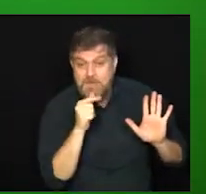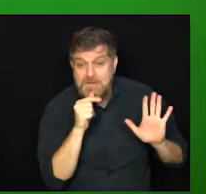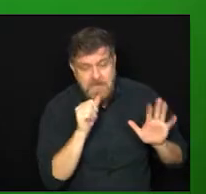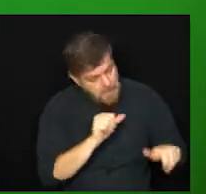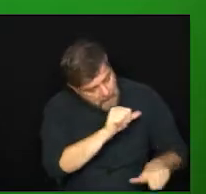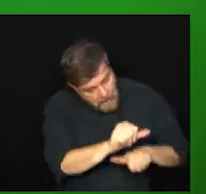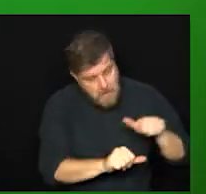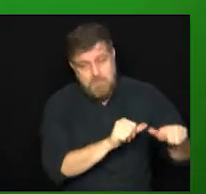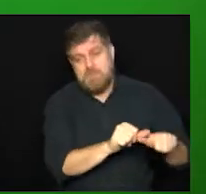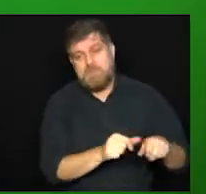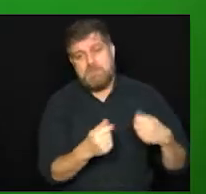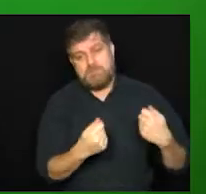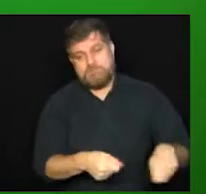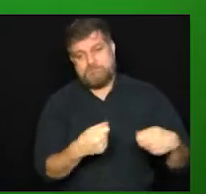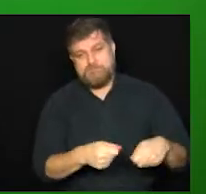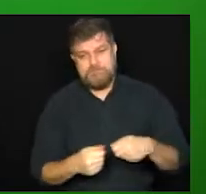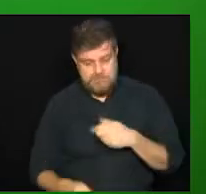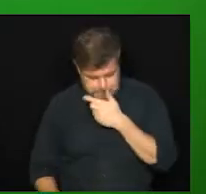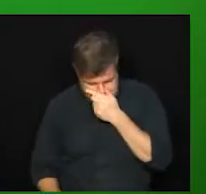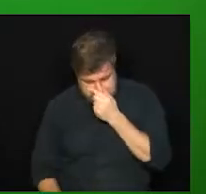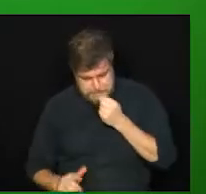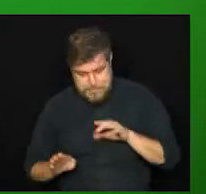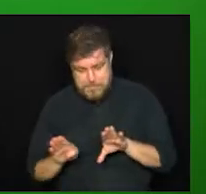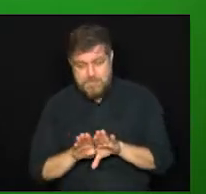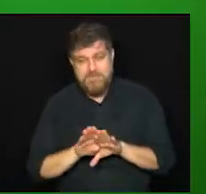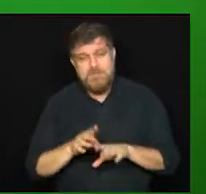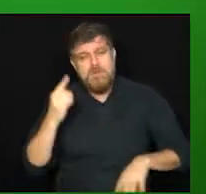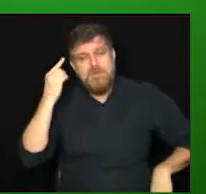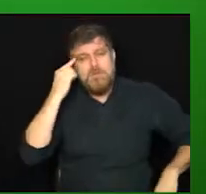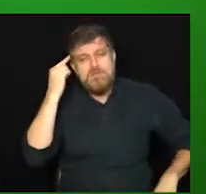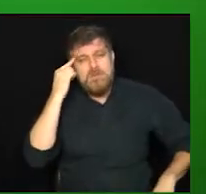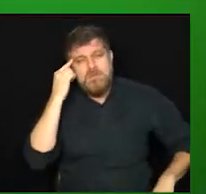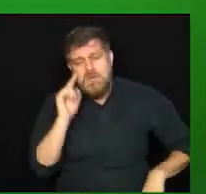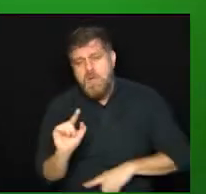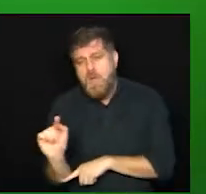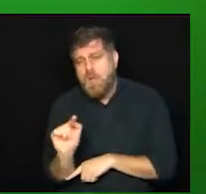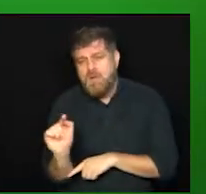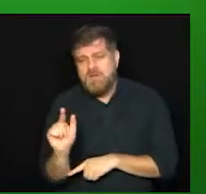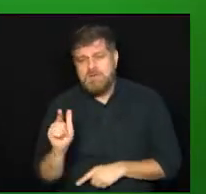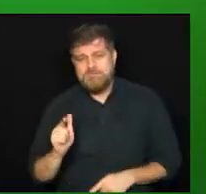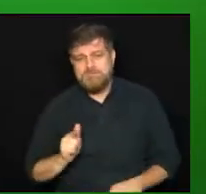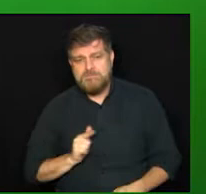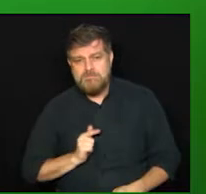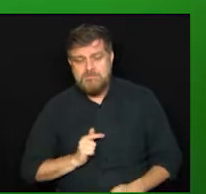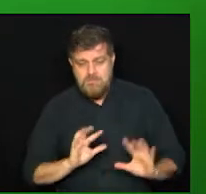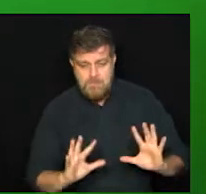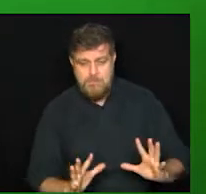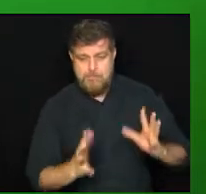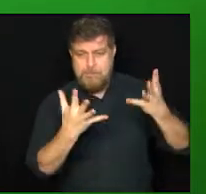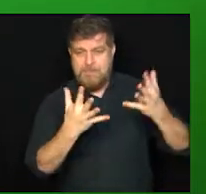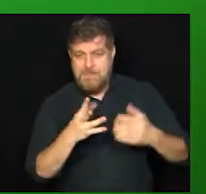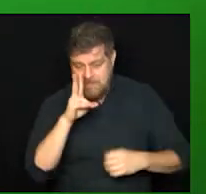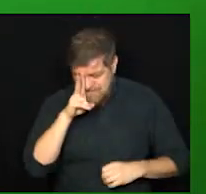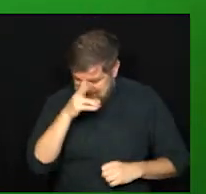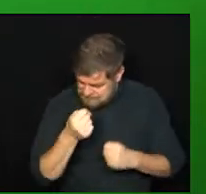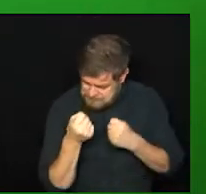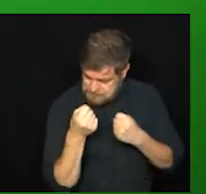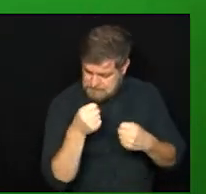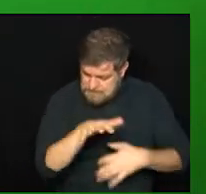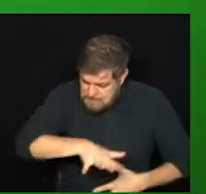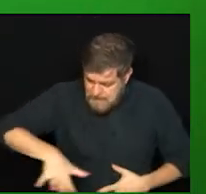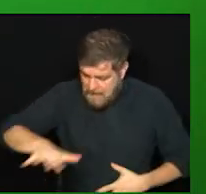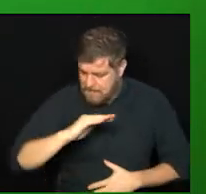Precisamos também pensar numa agenda de eventos que fortaleça nosso